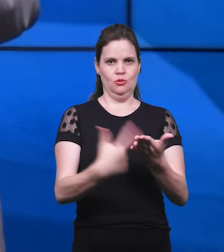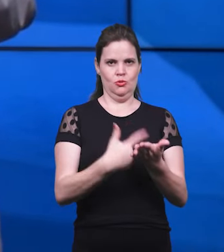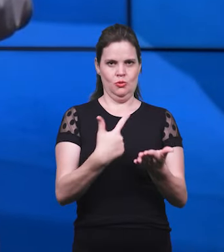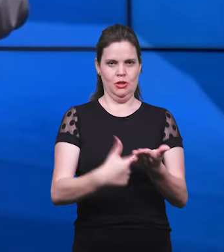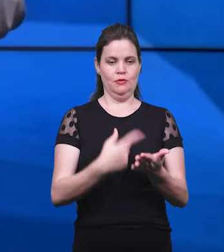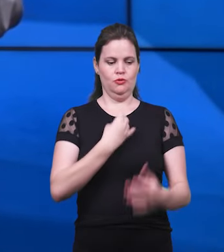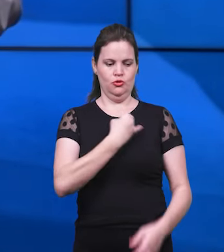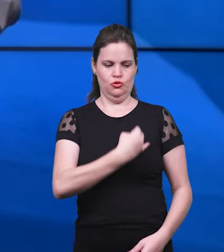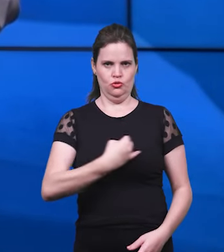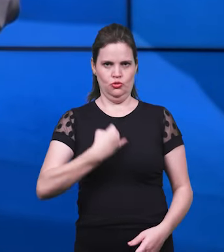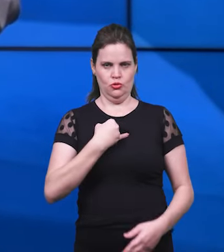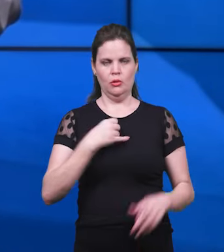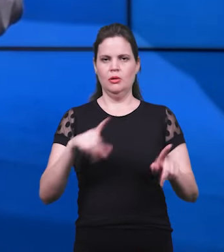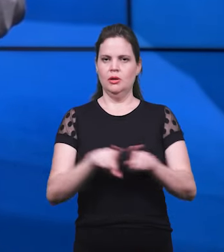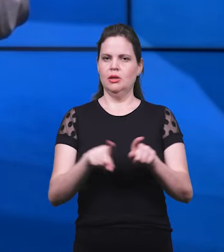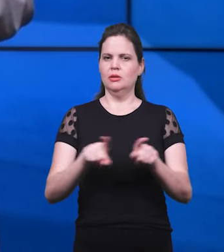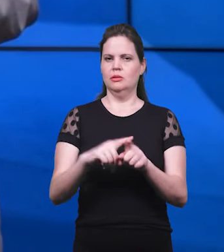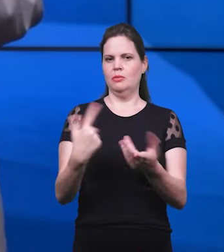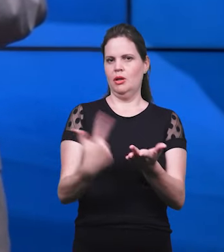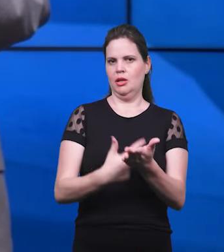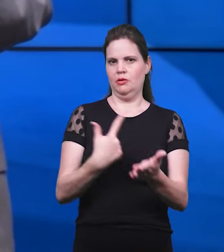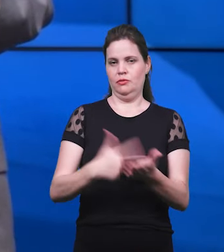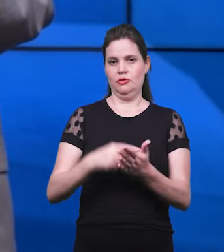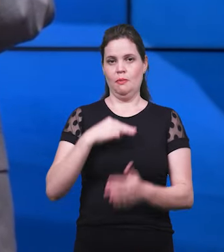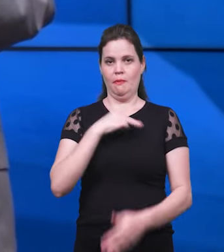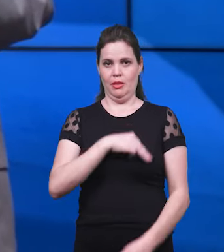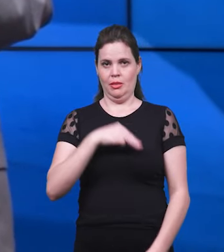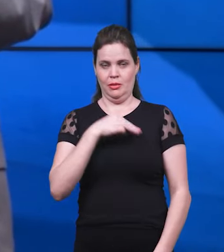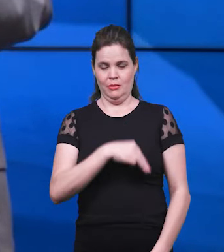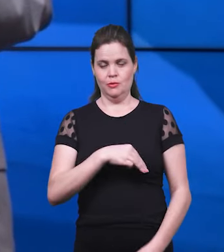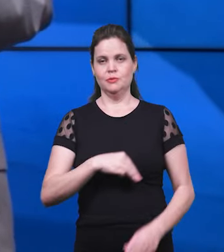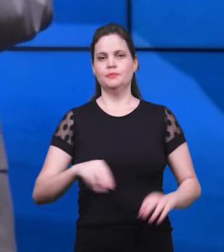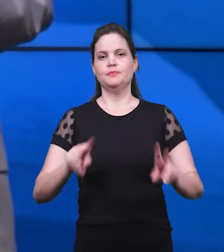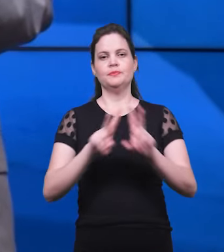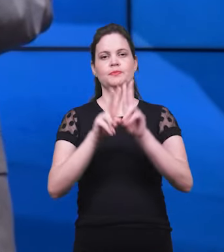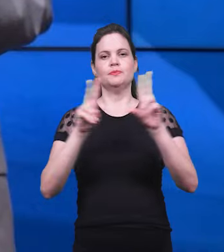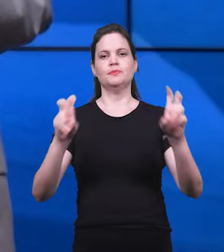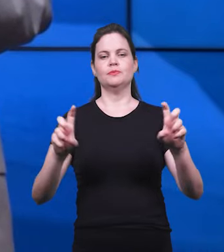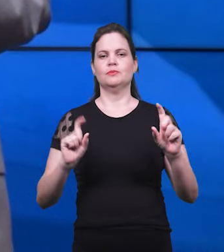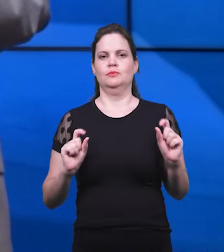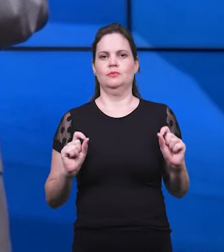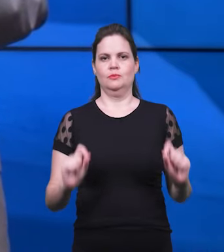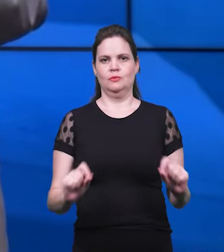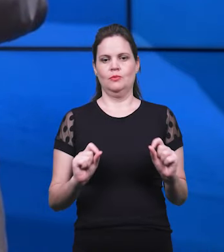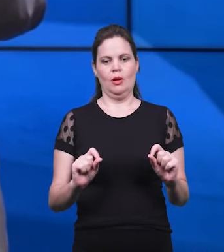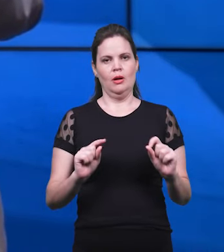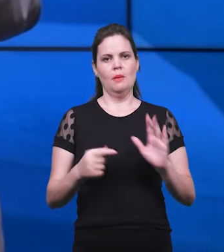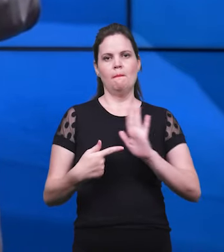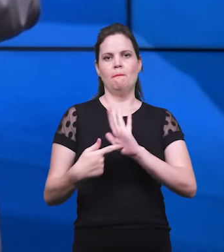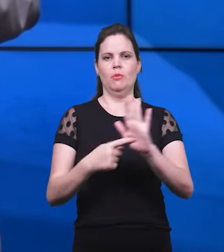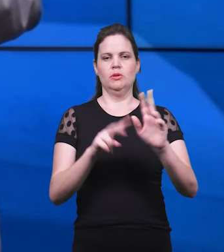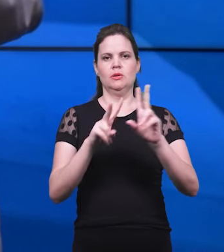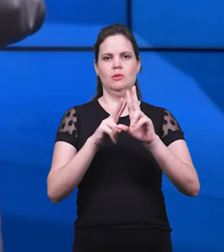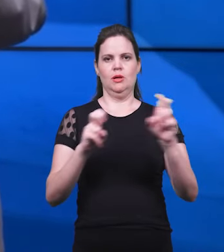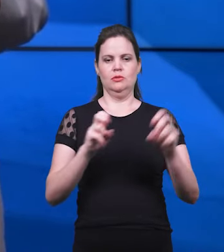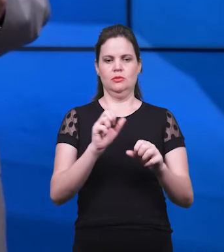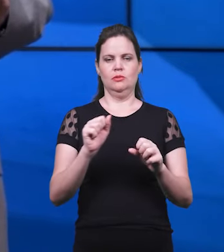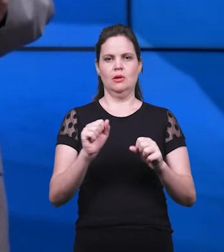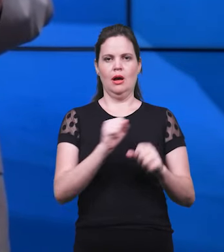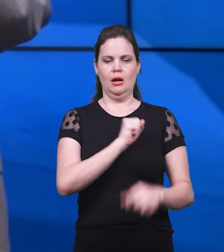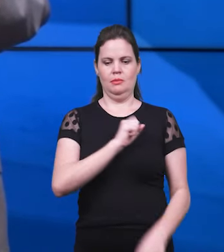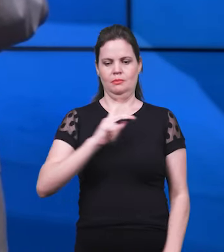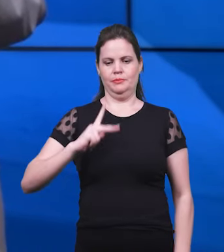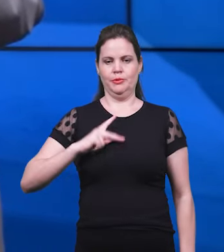do evangelho de João, quanto do evangelho de Mateus, referindo-se ao apóstolo João. E a nossa